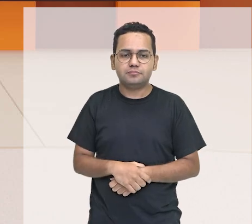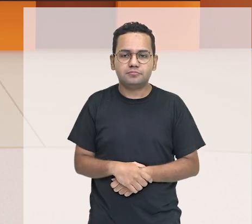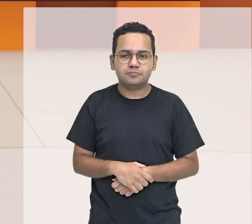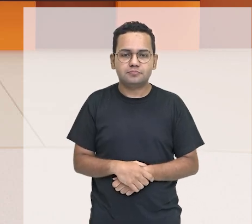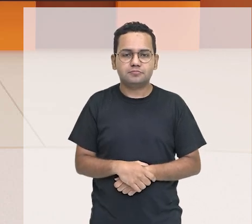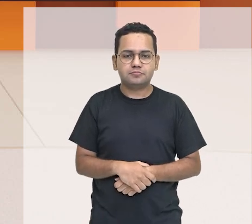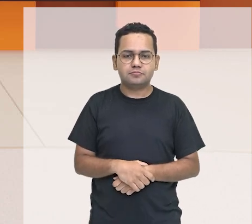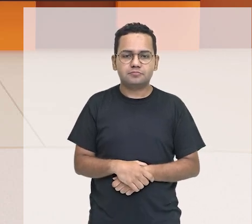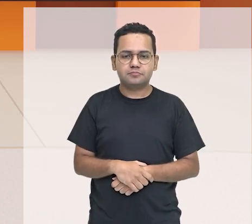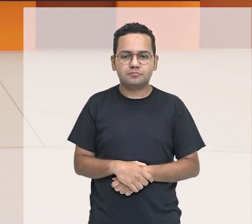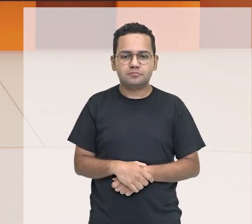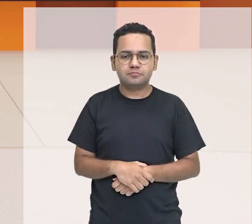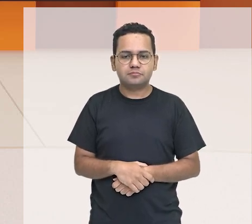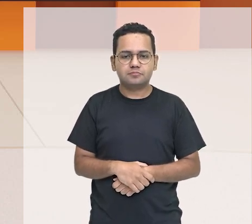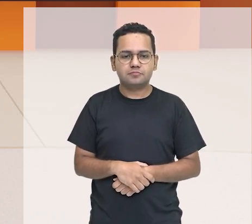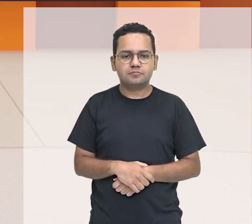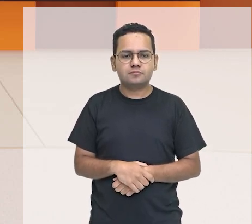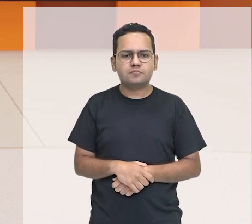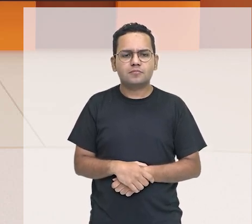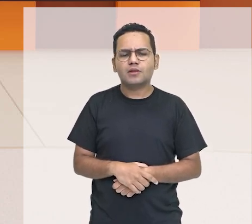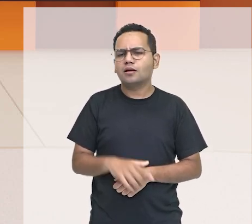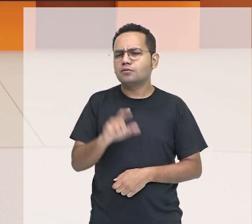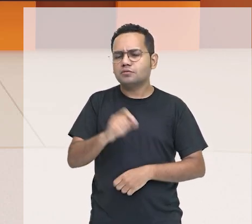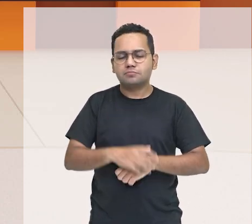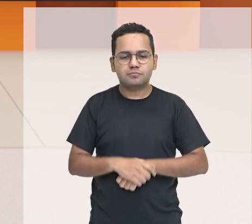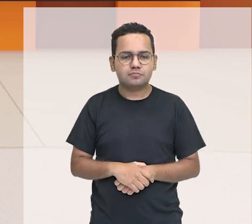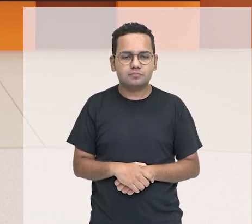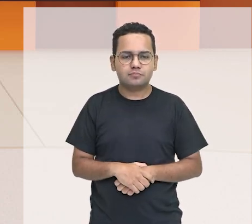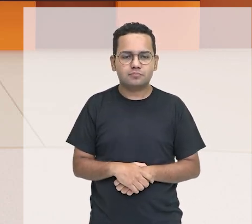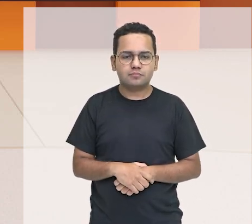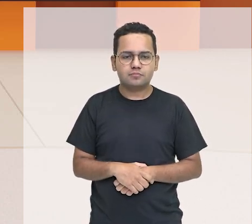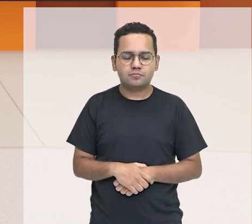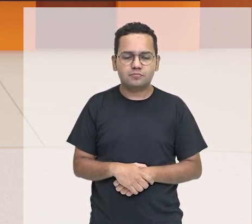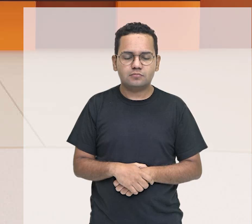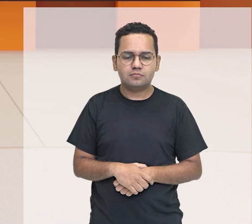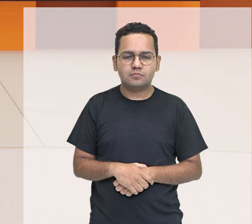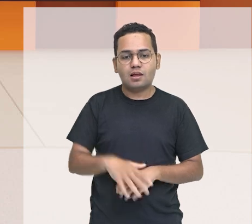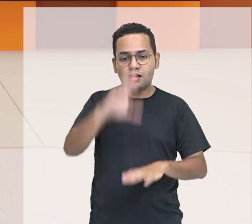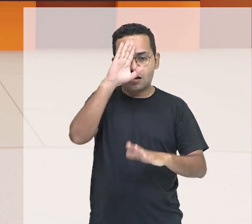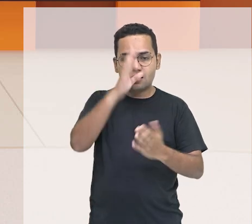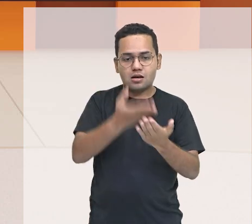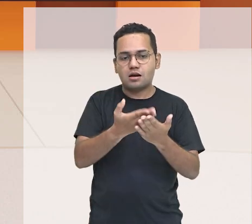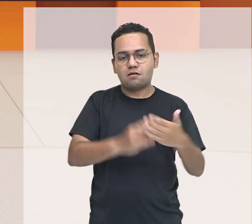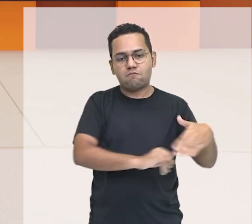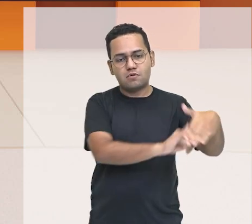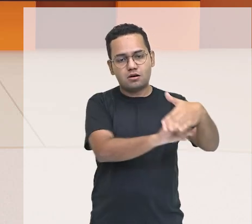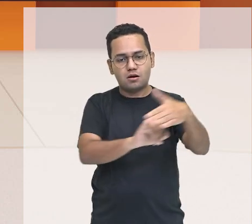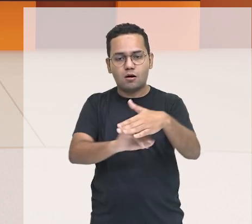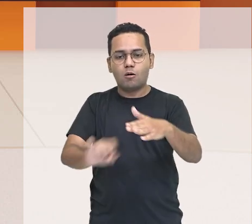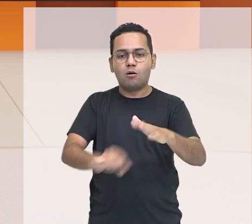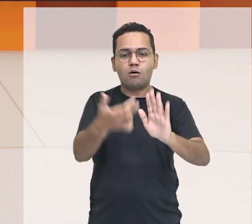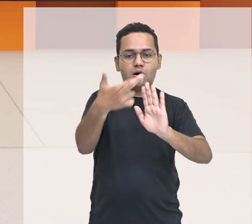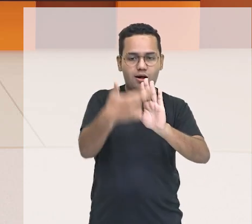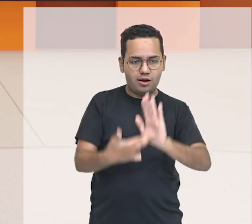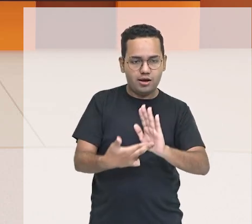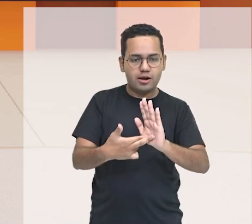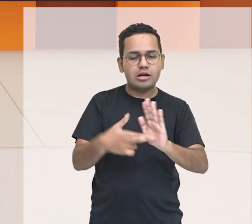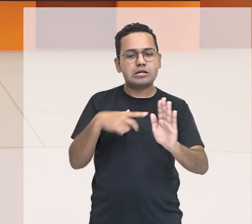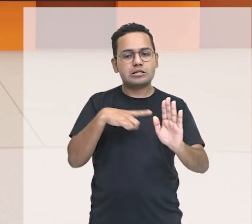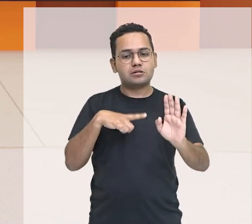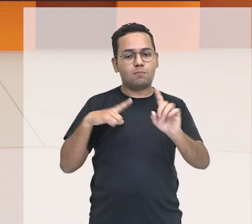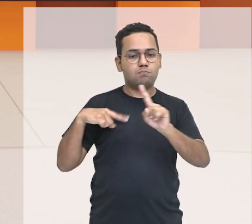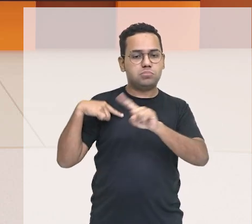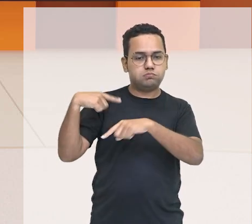tradicional. Consiste na crença em instituições e regras transmitidas de geração